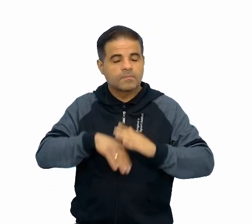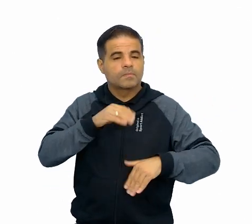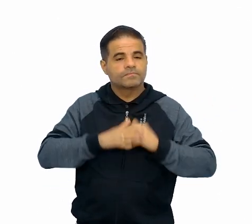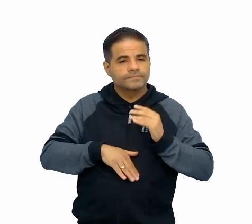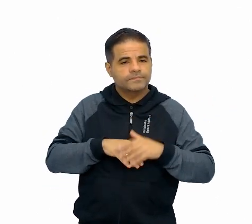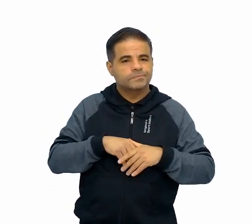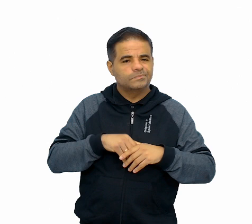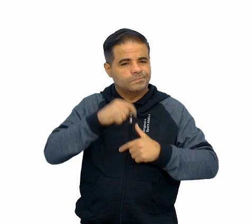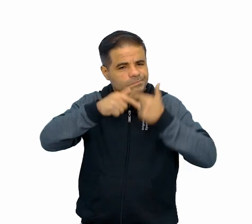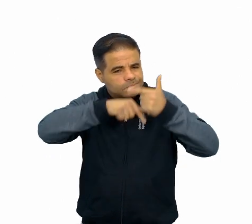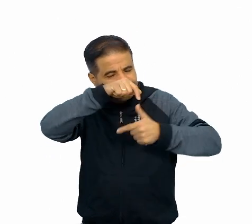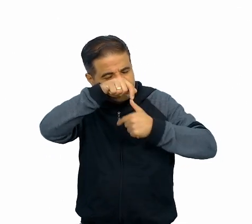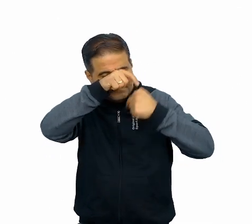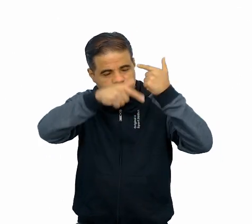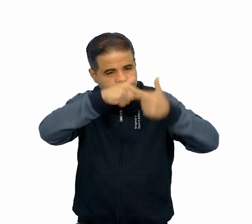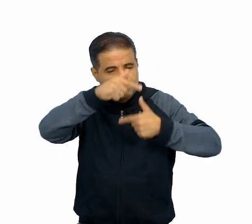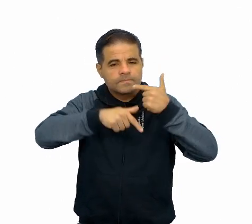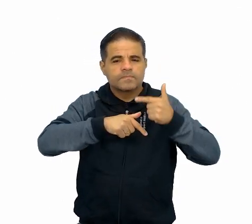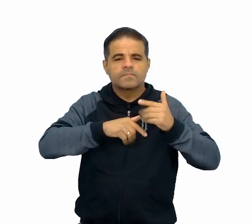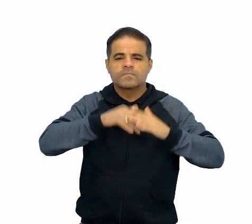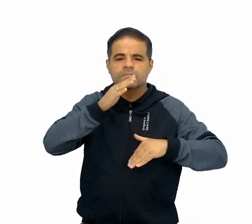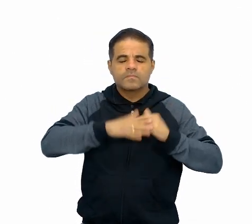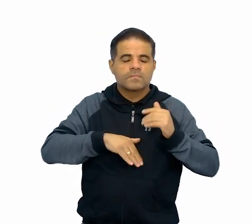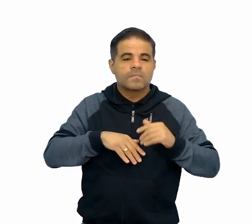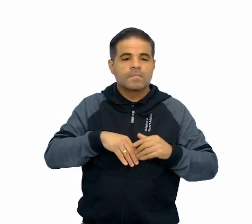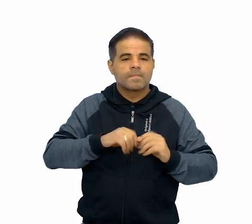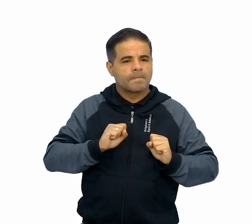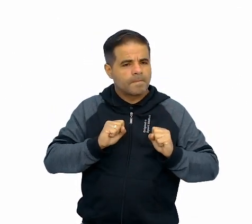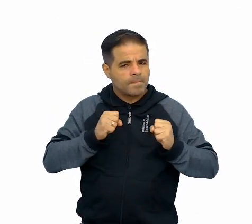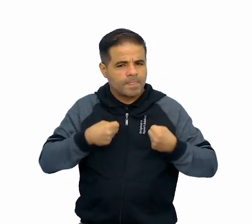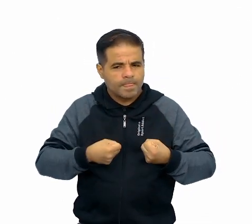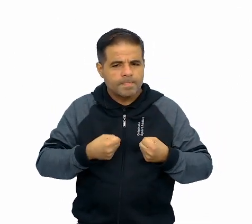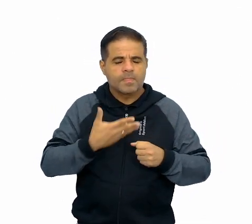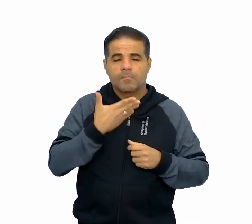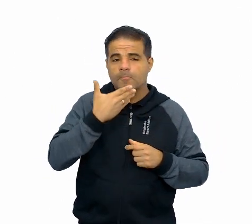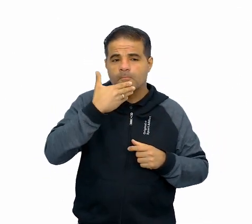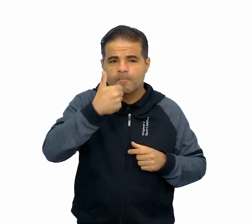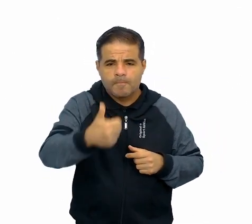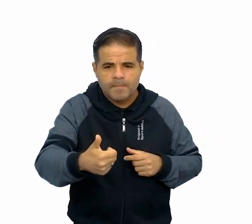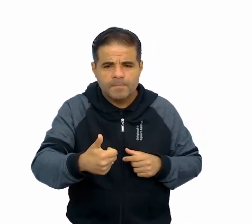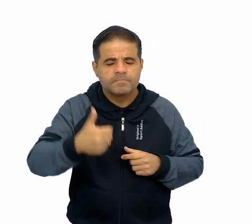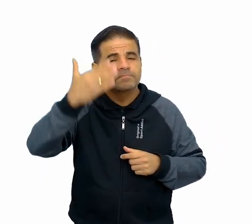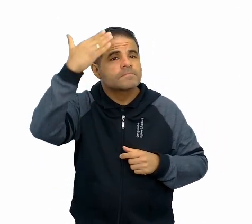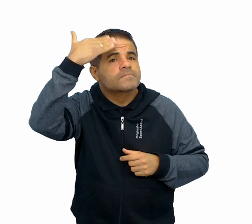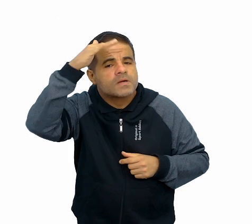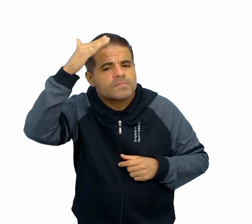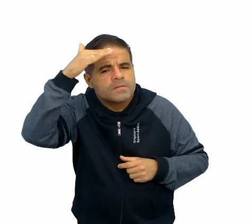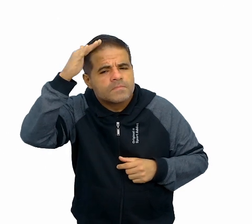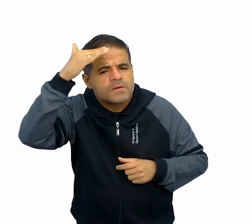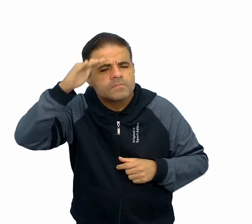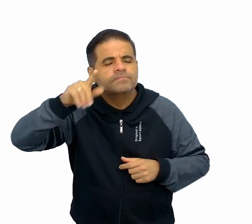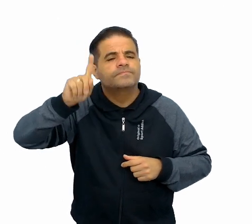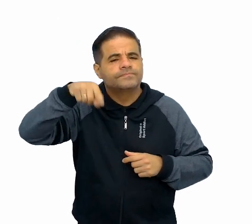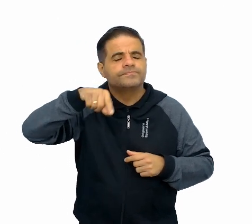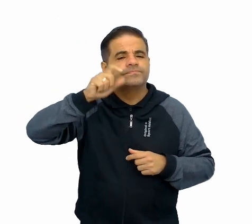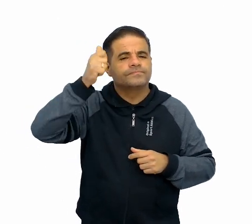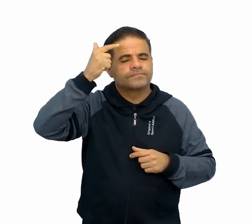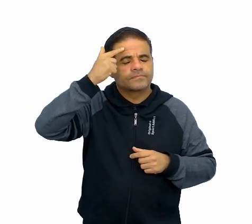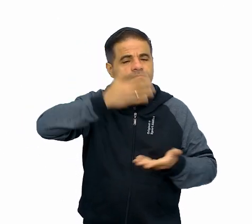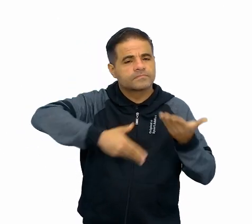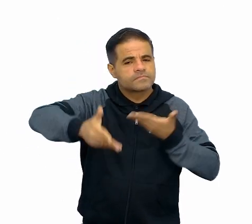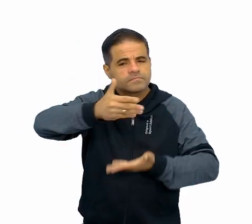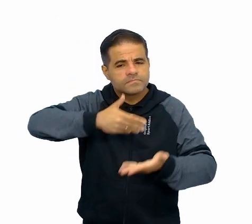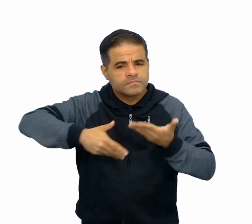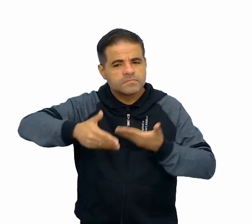executem a tarefa aí com maior empenho, facilidade, compreensão. Então, na